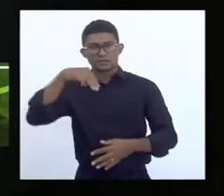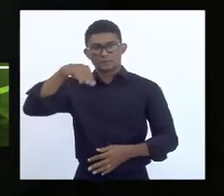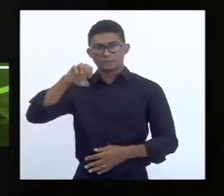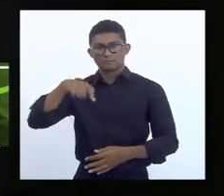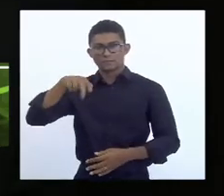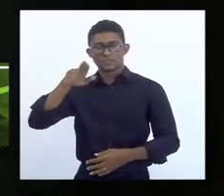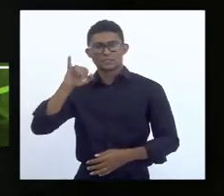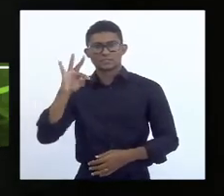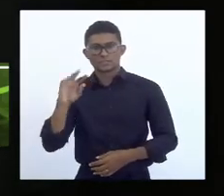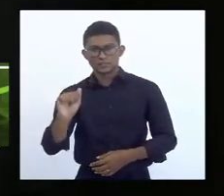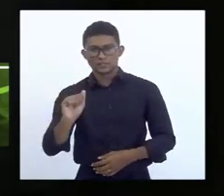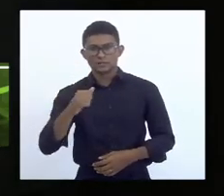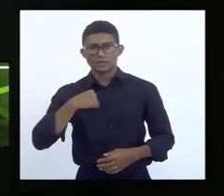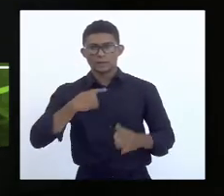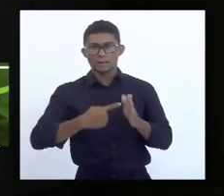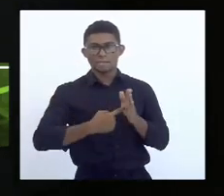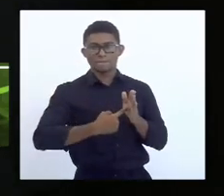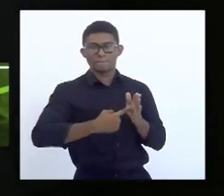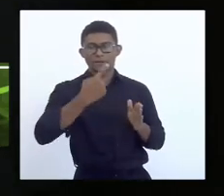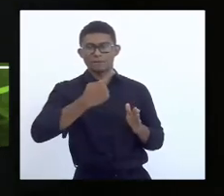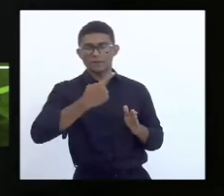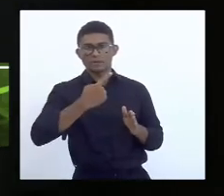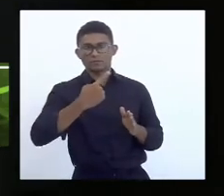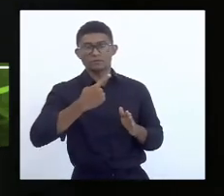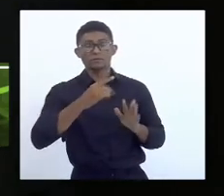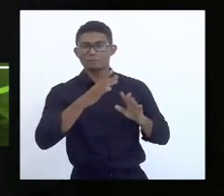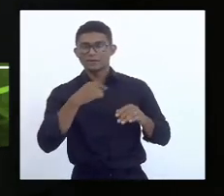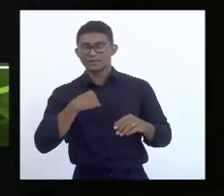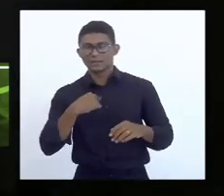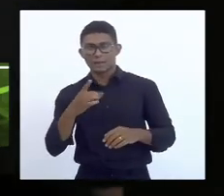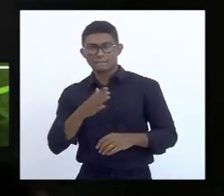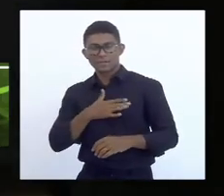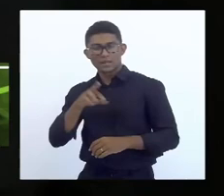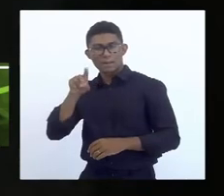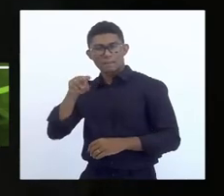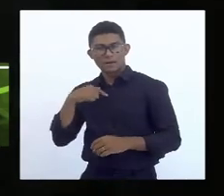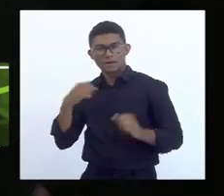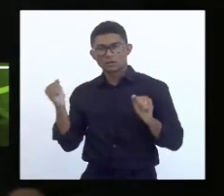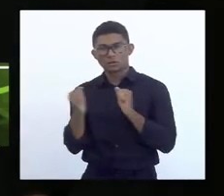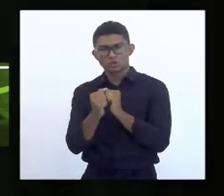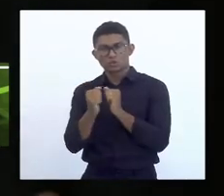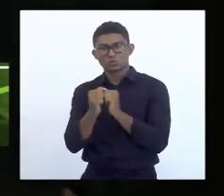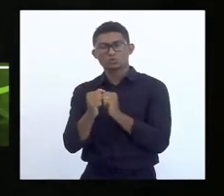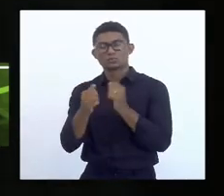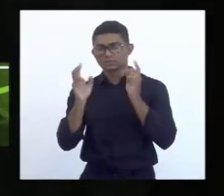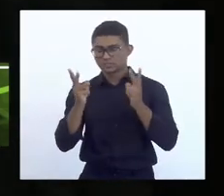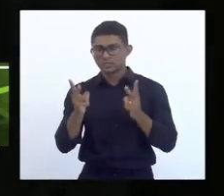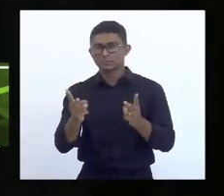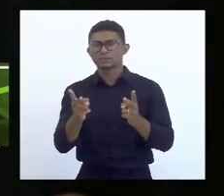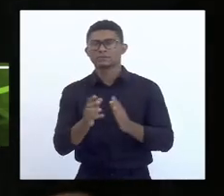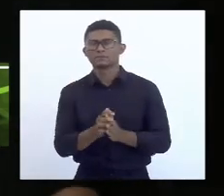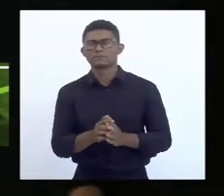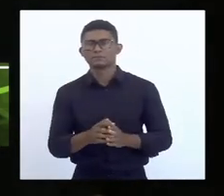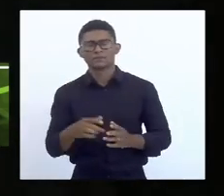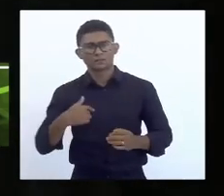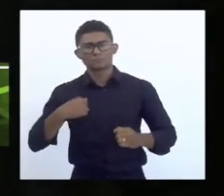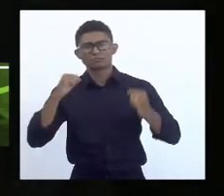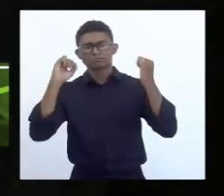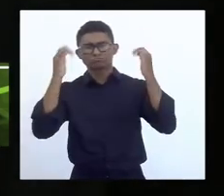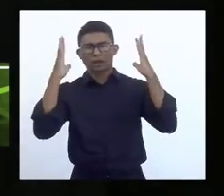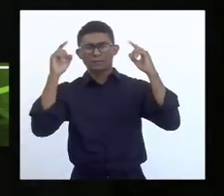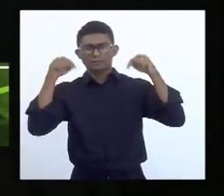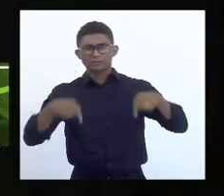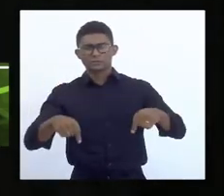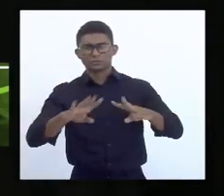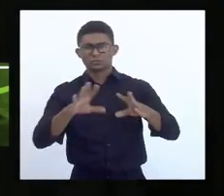mandato, mas eu costumo dizer que é o terceiro, porque eu sempre estive ao lado da minha irmã. E parabenizar a essa comissão